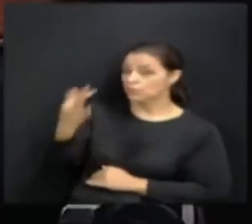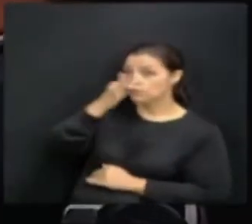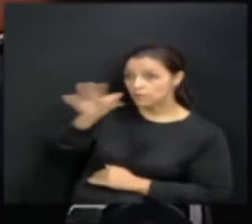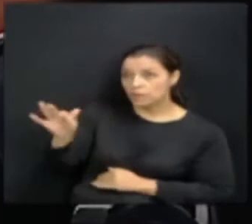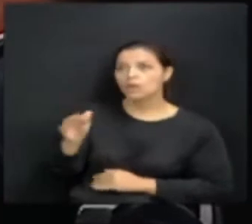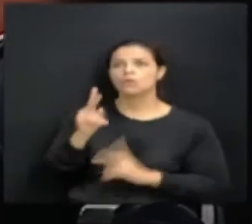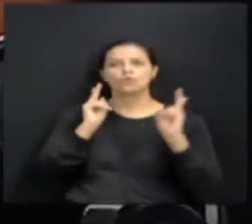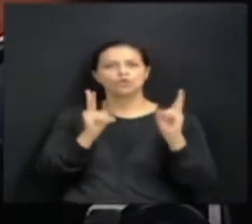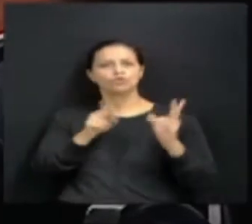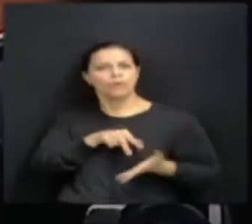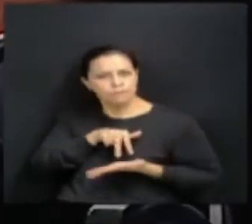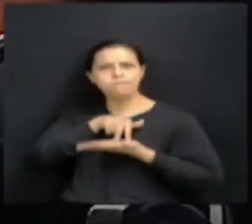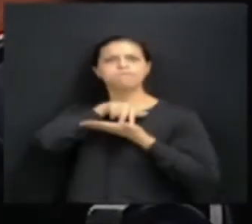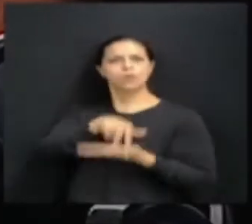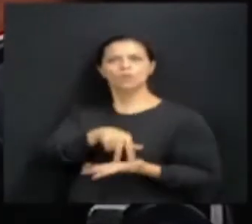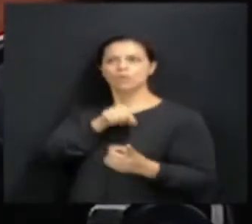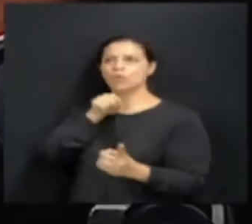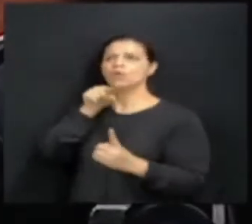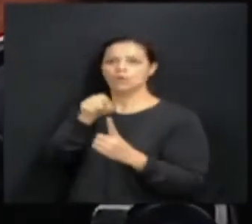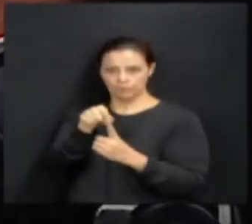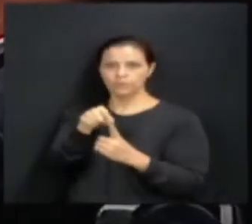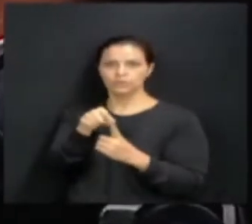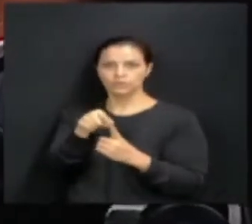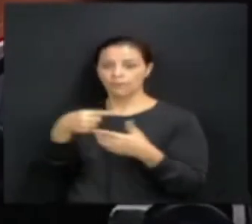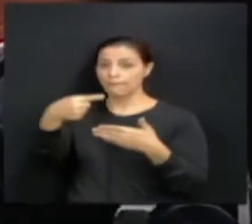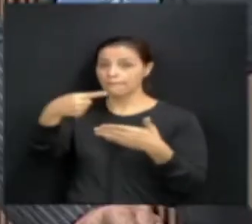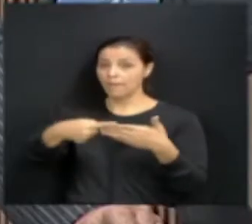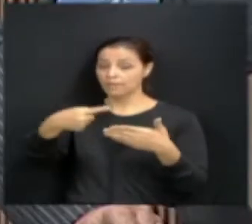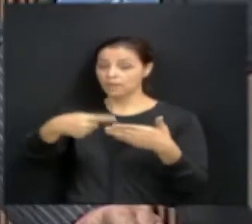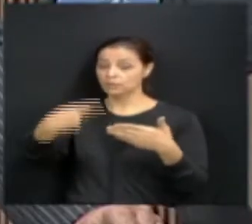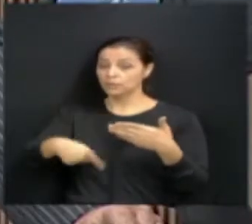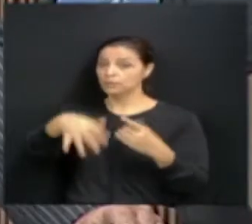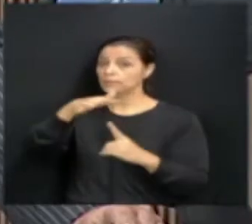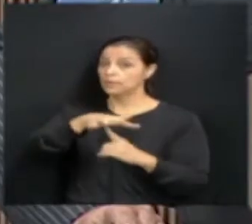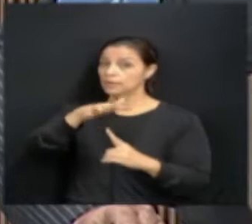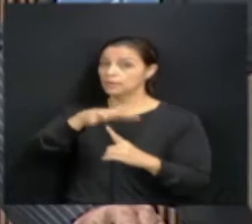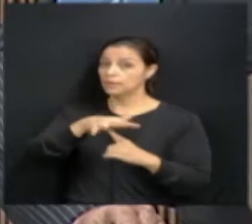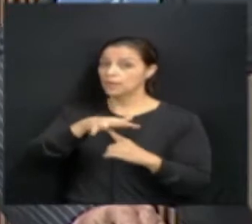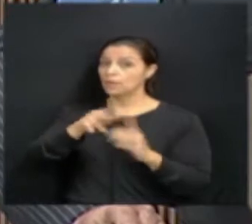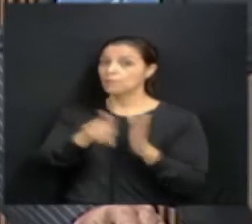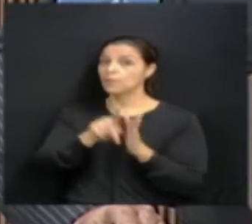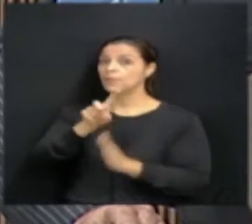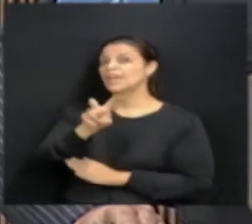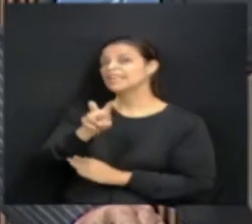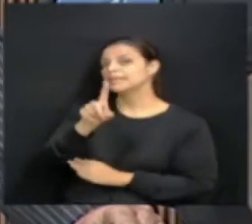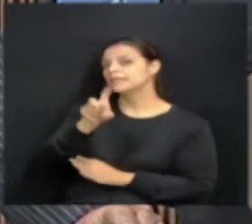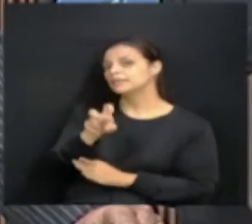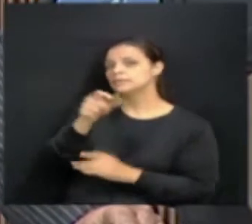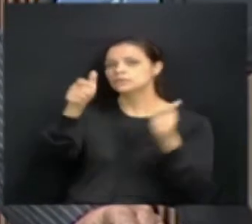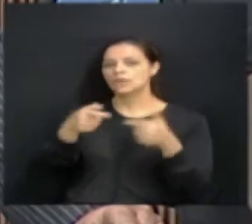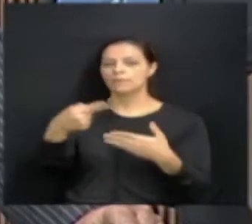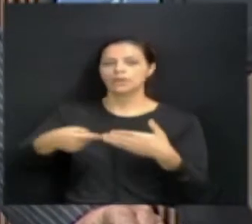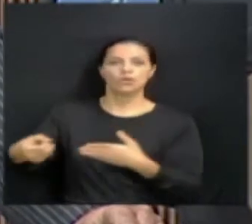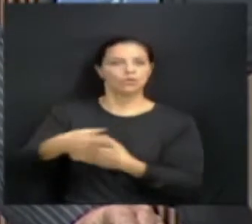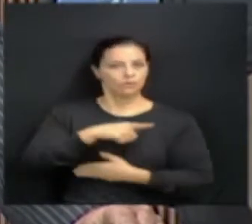continua seguindo firme com o objetivo de pedagiar as estradas paranaenses com mais 15 novas praças de pedágio.